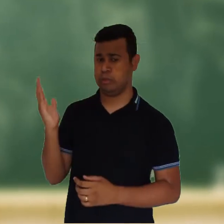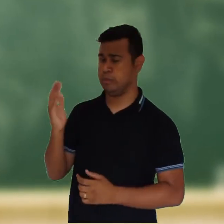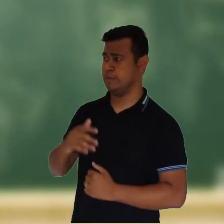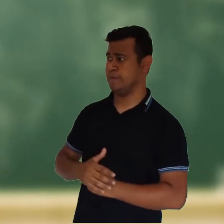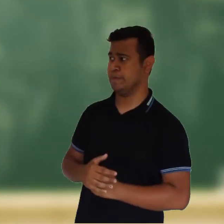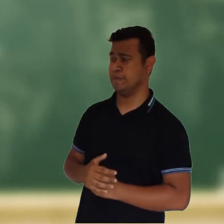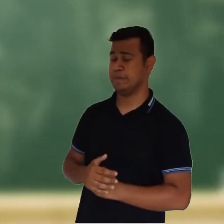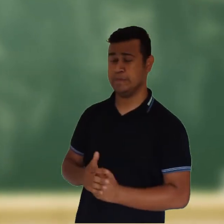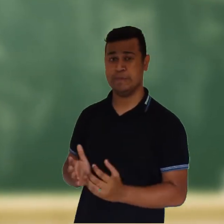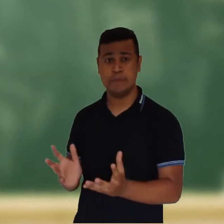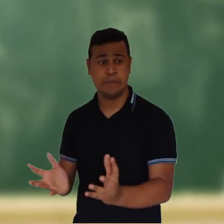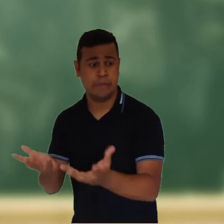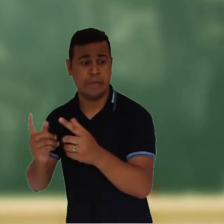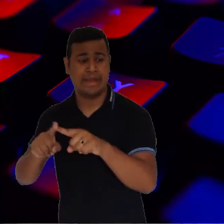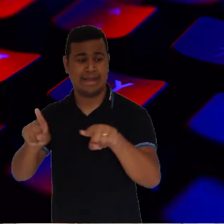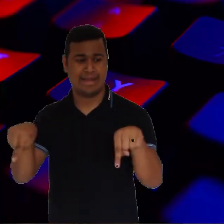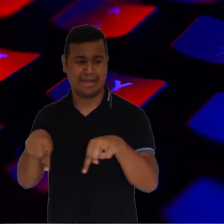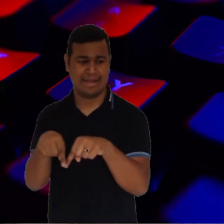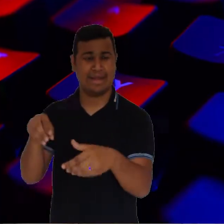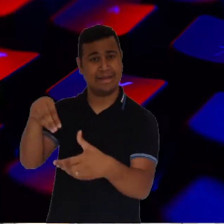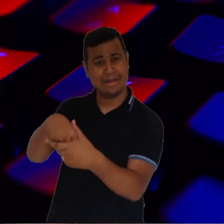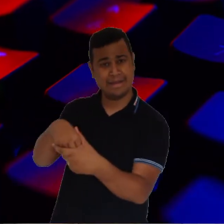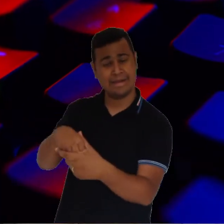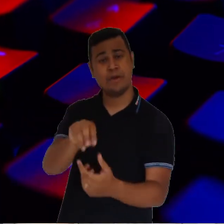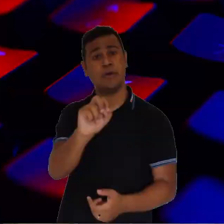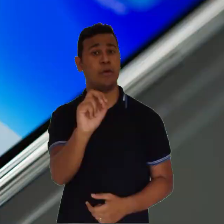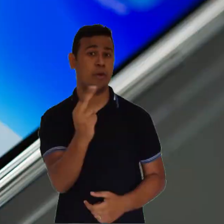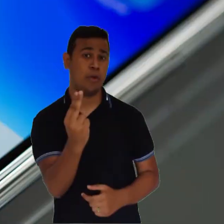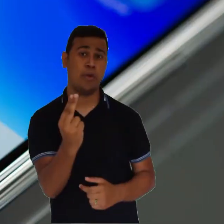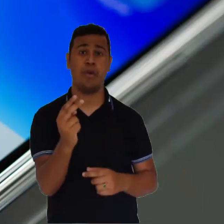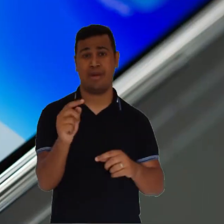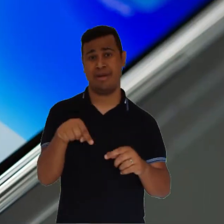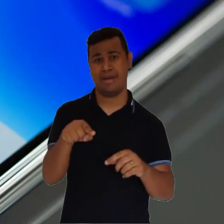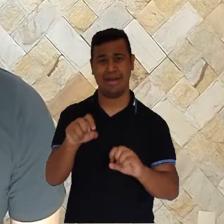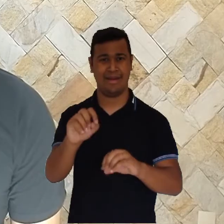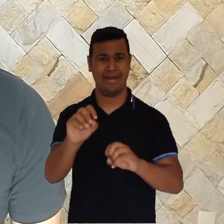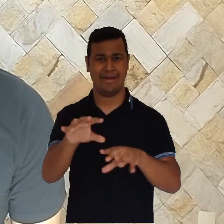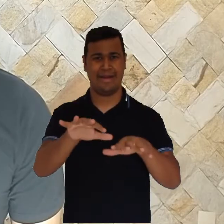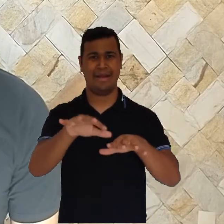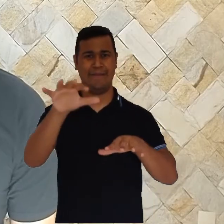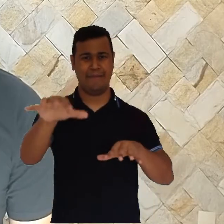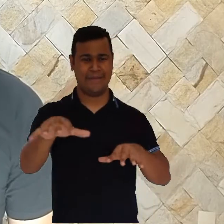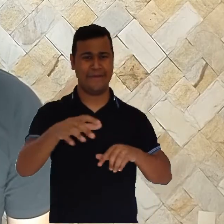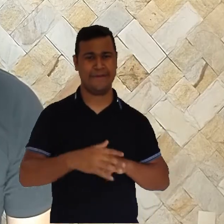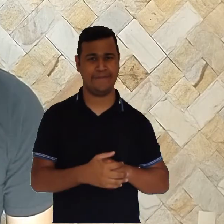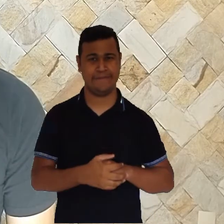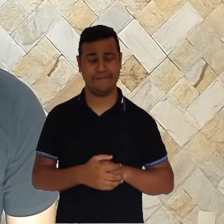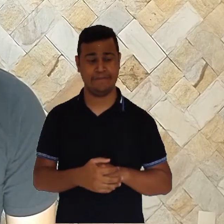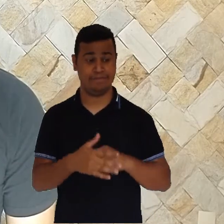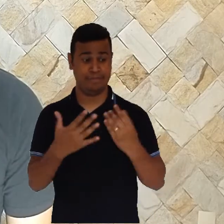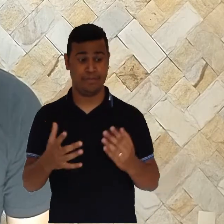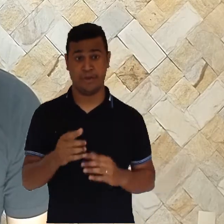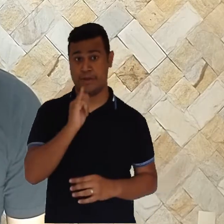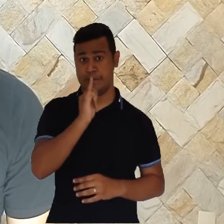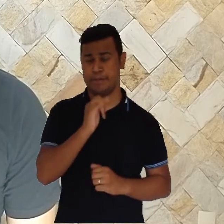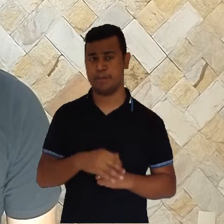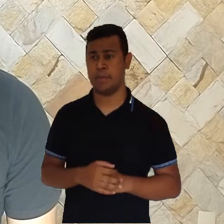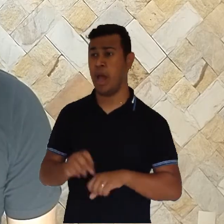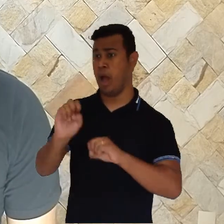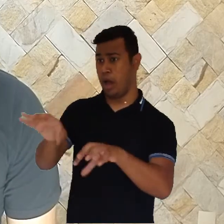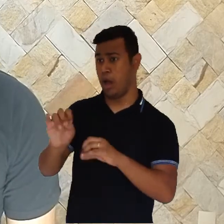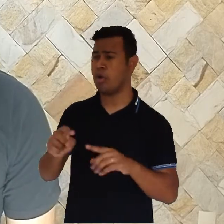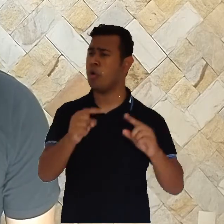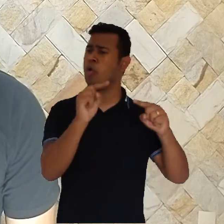estimuladas dentro do contexto das salas de aulas ou até mesmo durante as aulas remotas. Apresentar anteriormente os objetivos da aula para